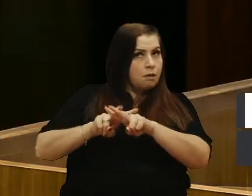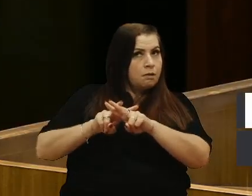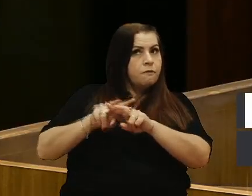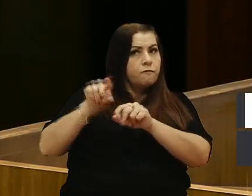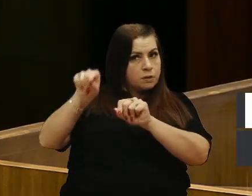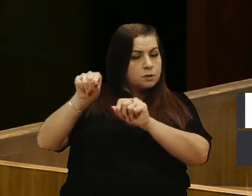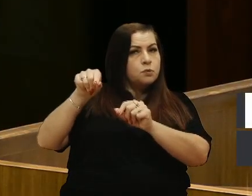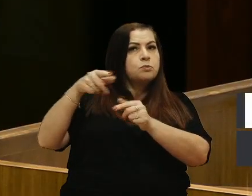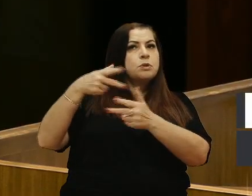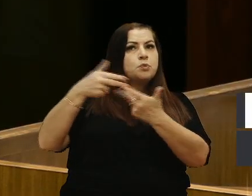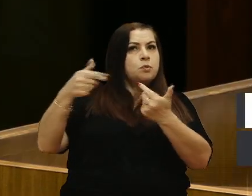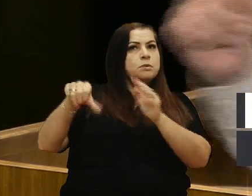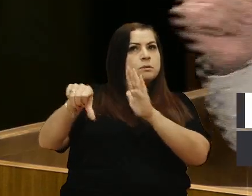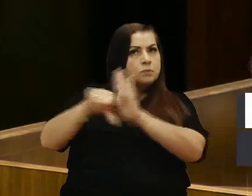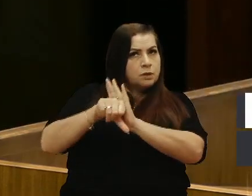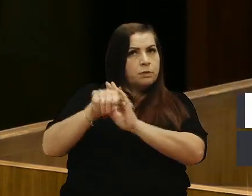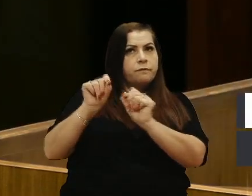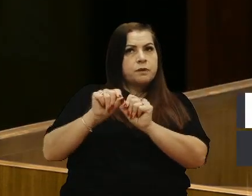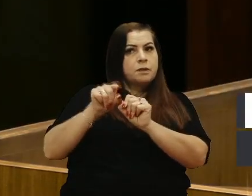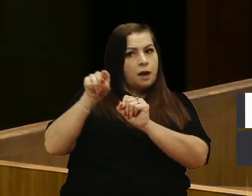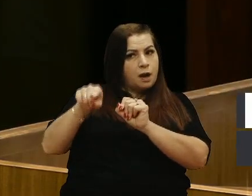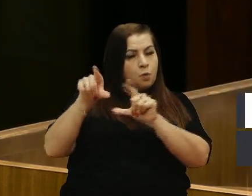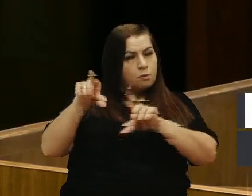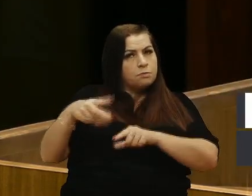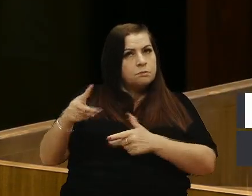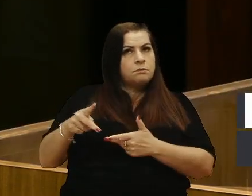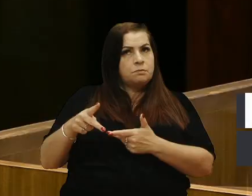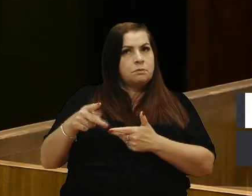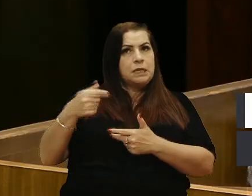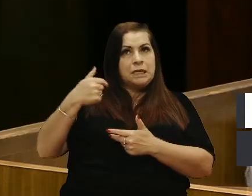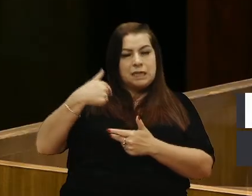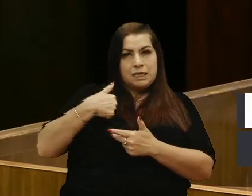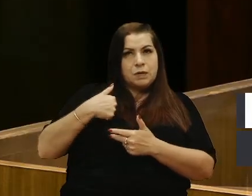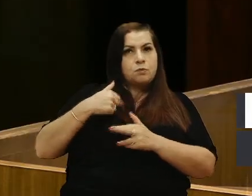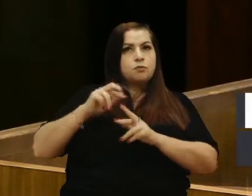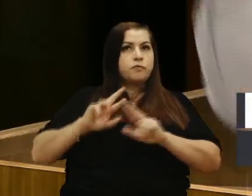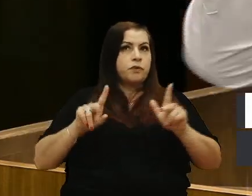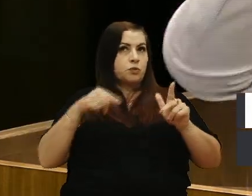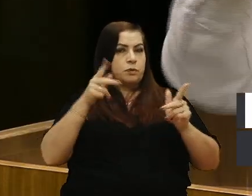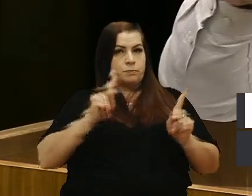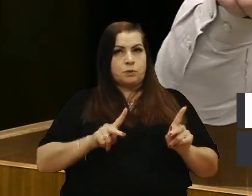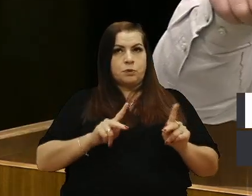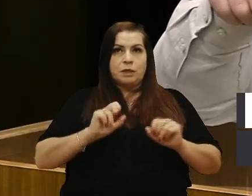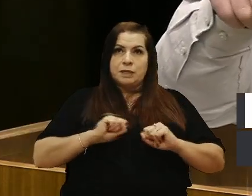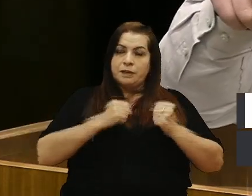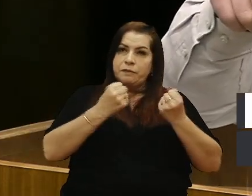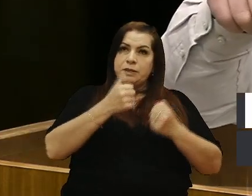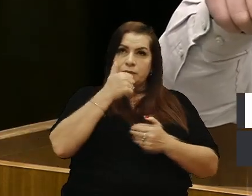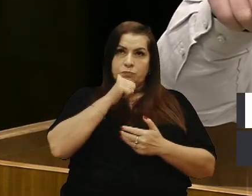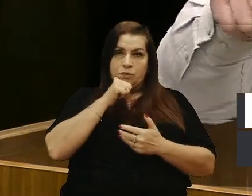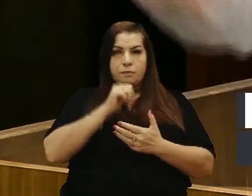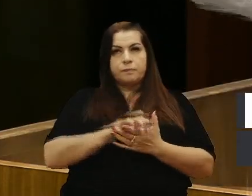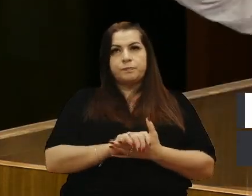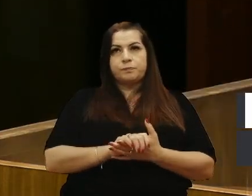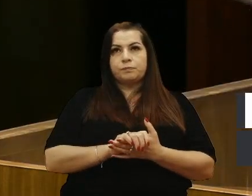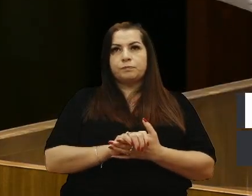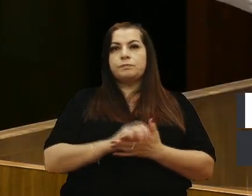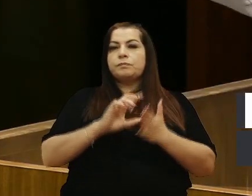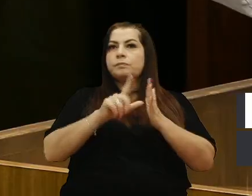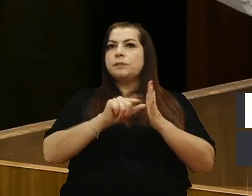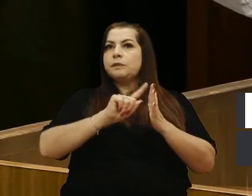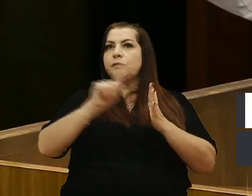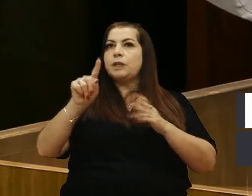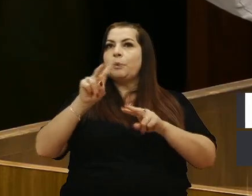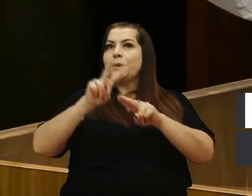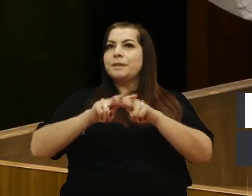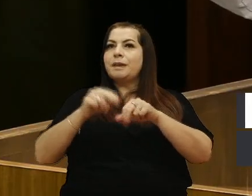crimes. É lá o lugar de criminoso. E eu, contrário de outros, que defendem as mulheres, mas depois vão lá no